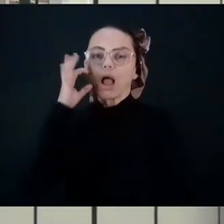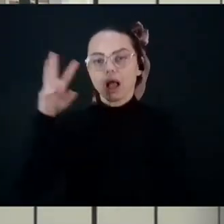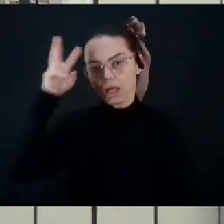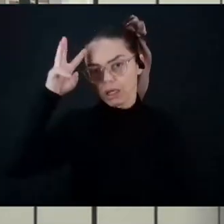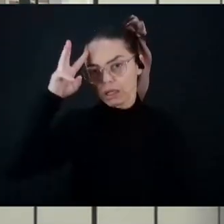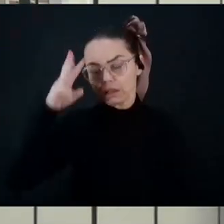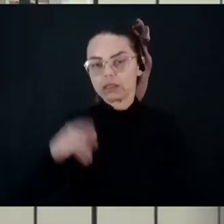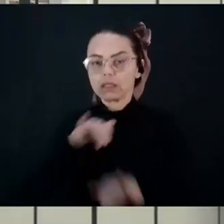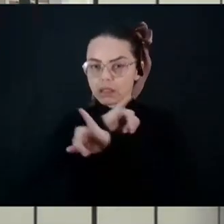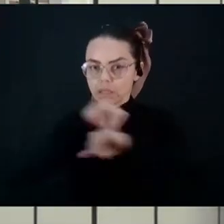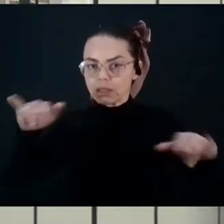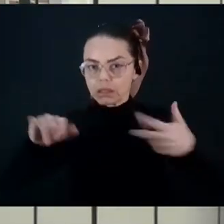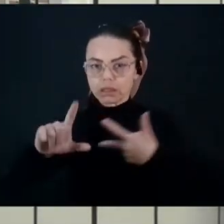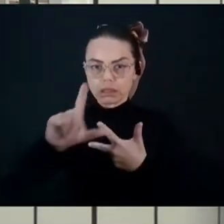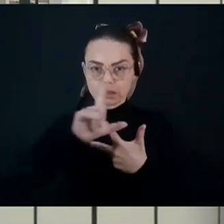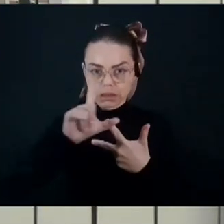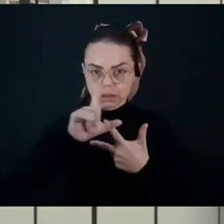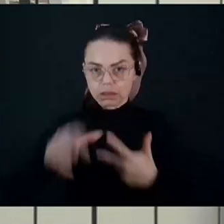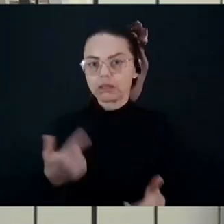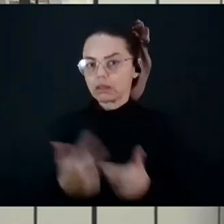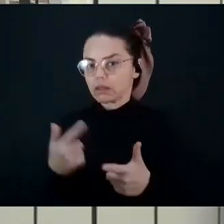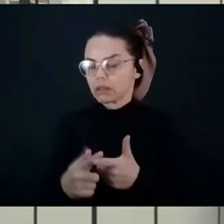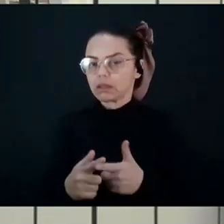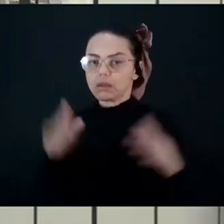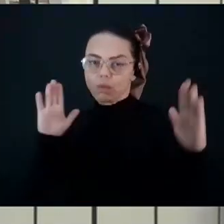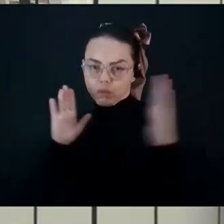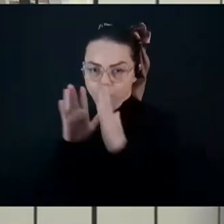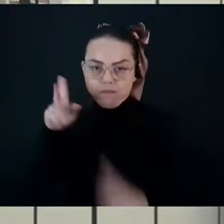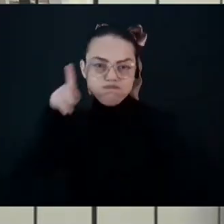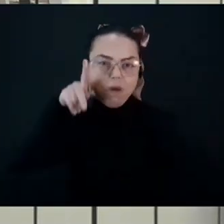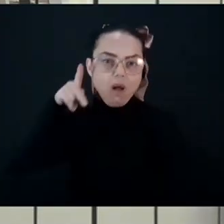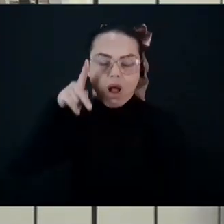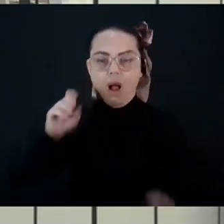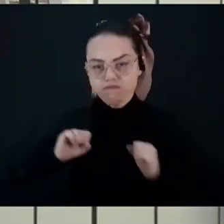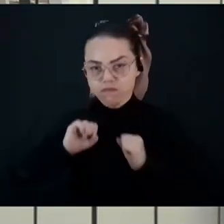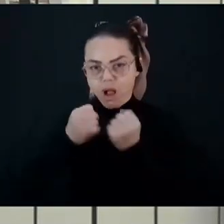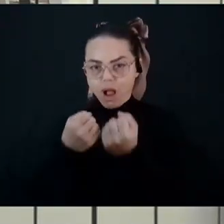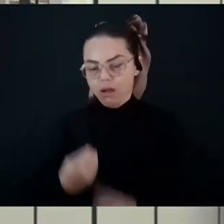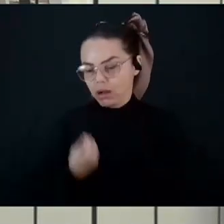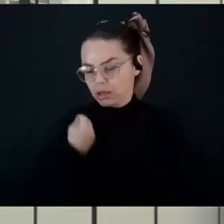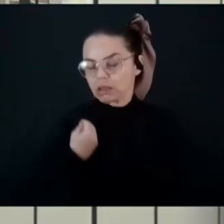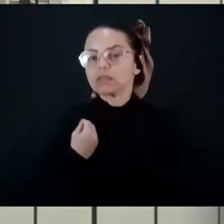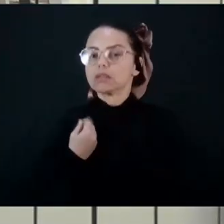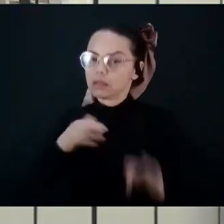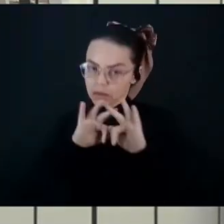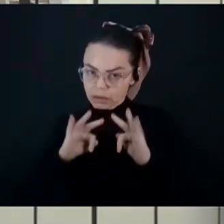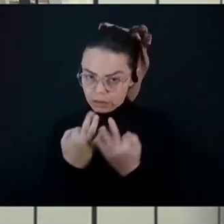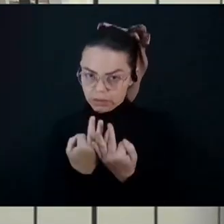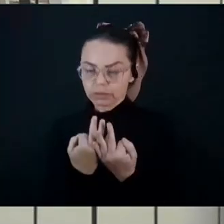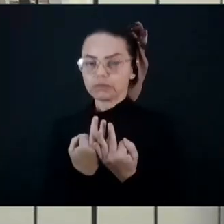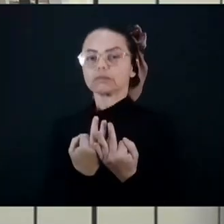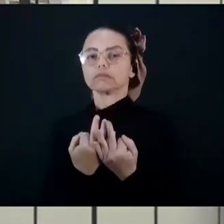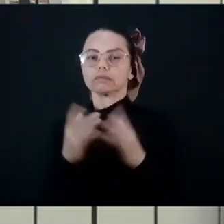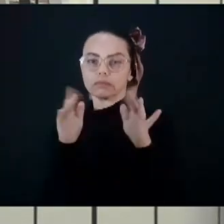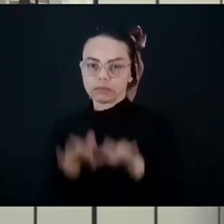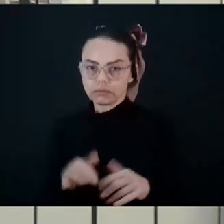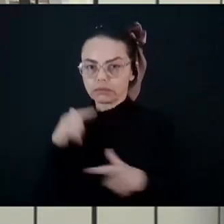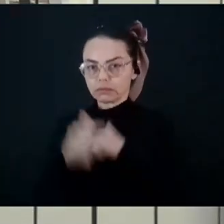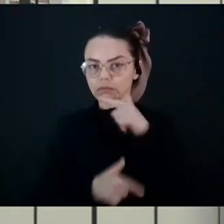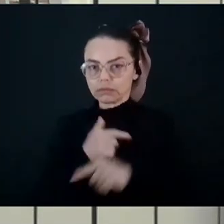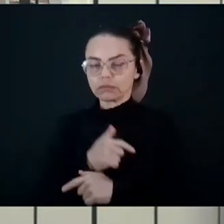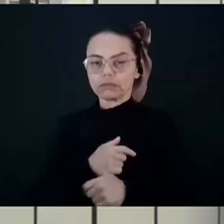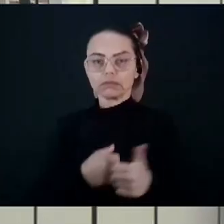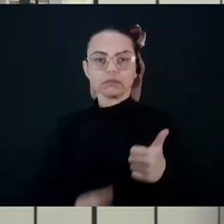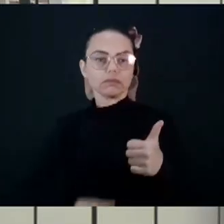notícias do Legislativo, porque a Frente Parlamentar em Defesa da Vida e da Família encerrou os trabalhos do primeiro semestre com